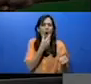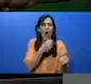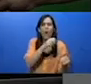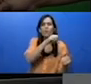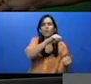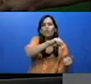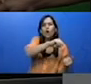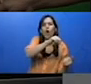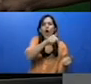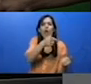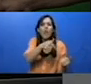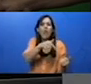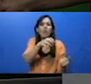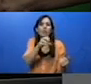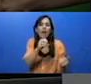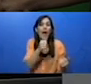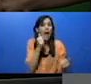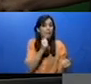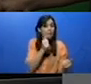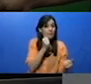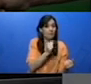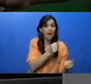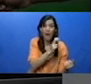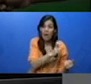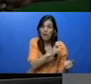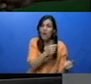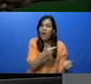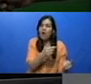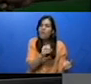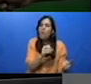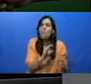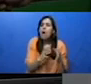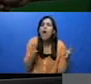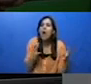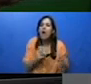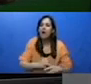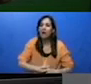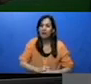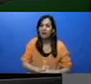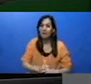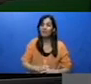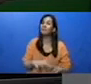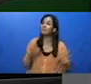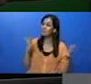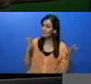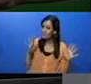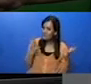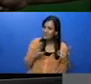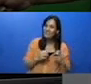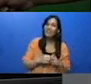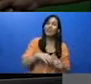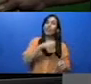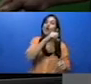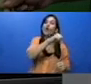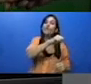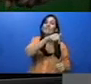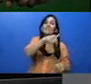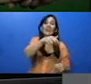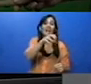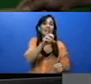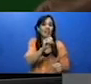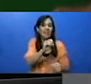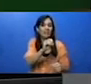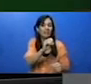970, enquanto que a Alessandra, 520. Qual é o maior? Isso mesmo, 970.